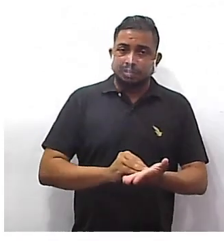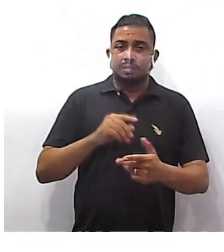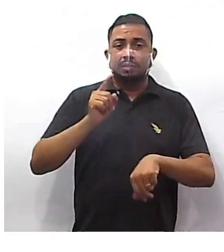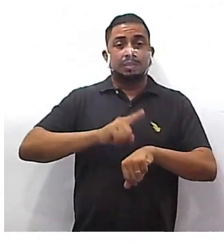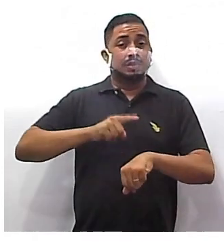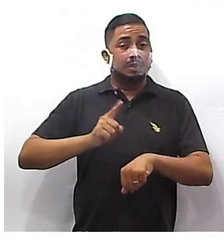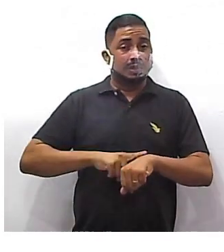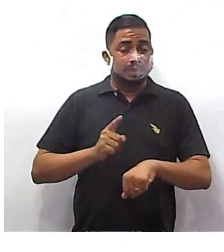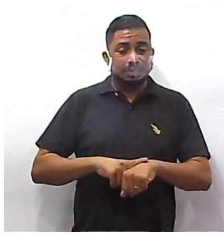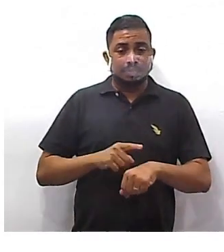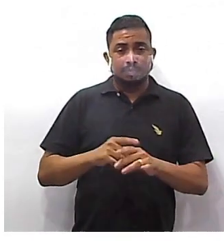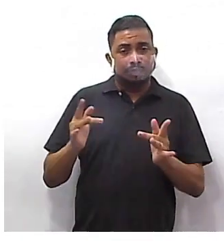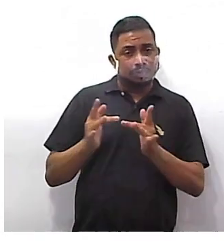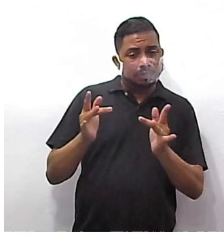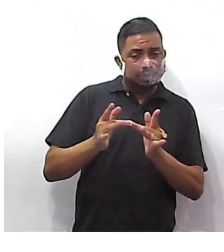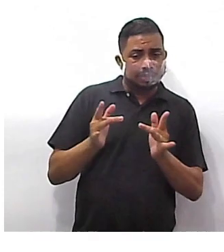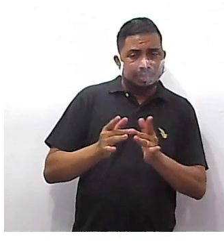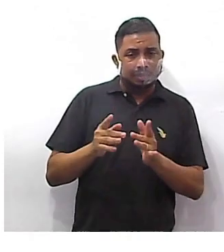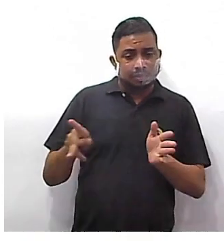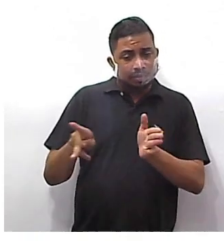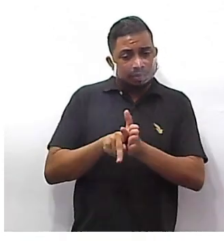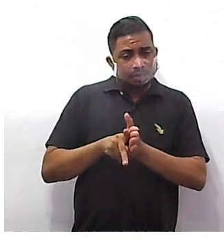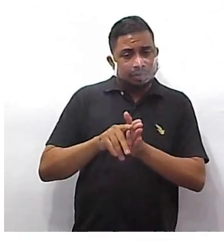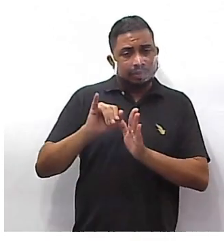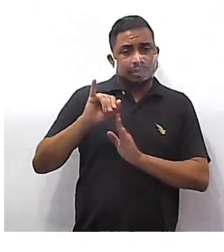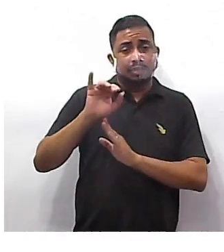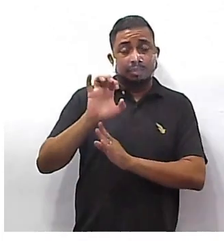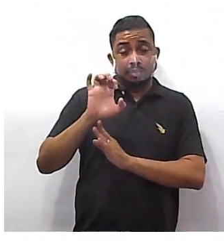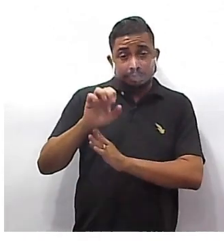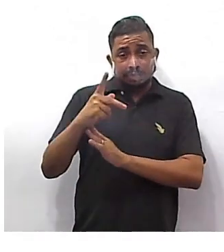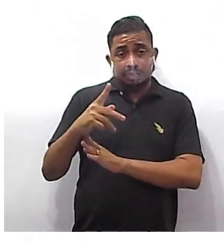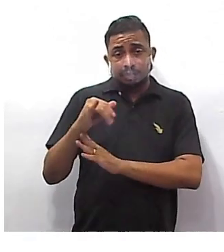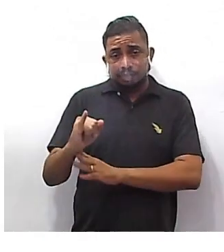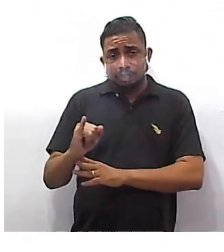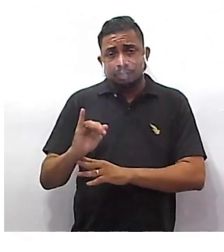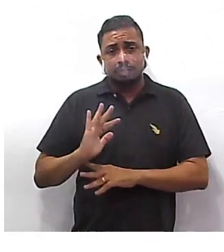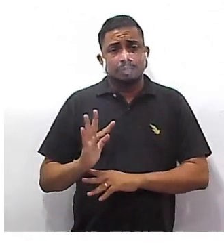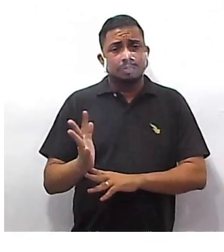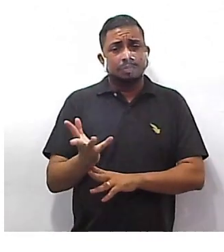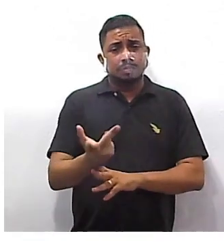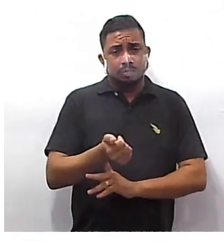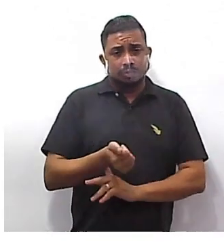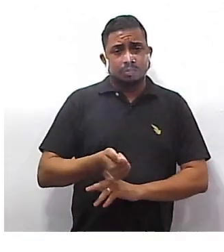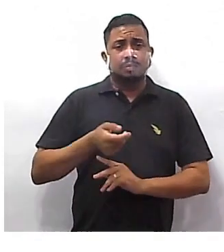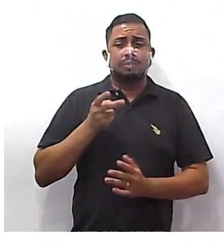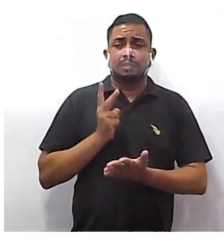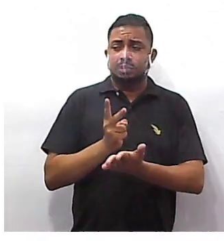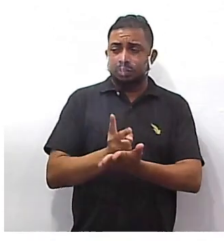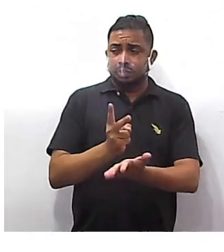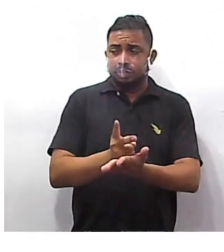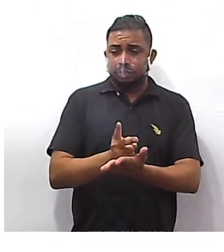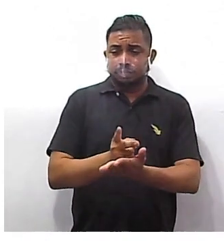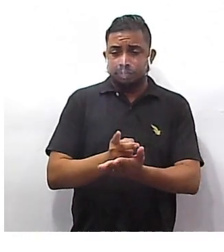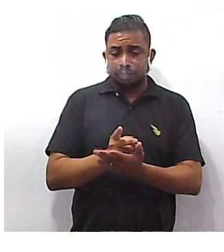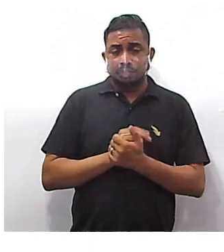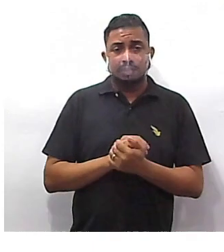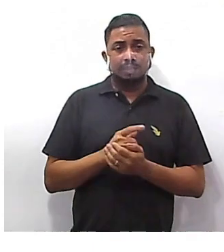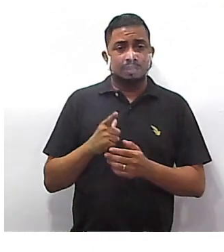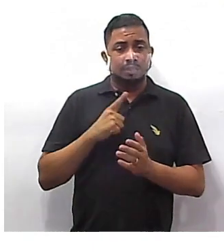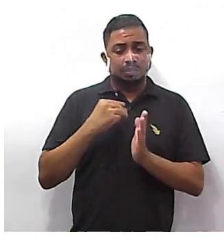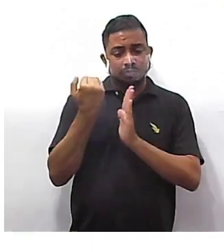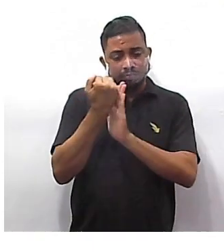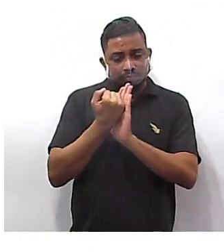de contatos de EPIs apropriados, tá certo? Tudo isso aí tem que estar sempre seguindo as instruções